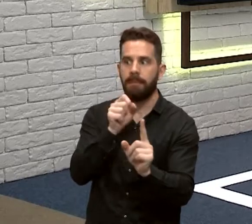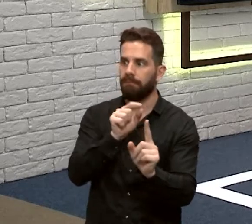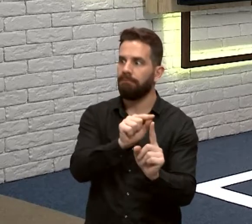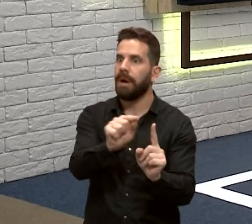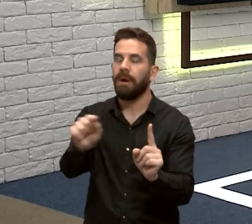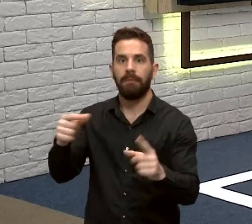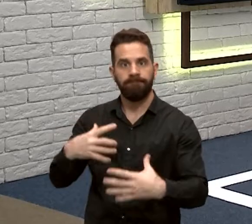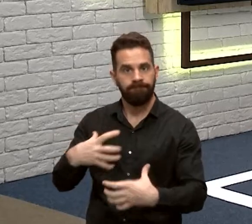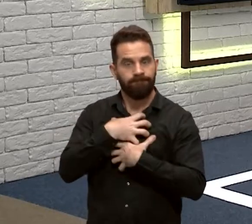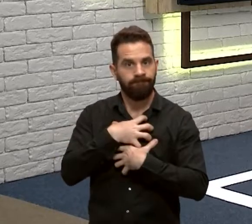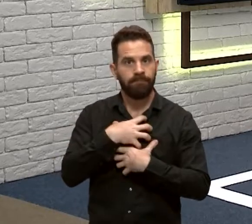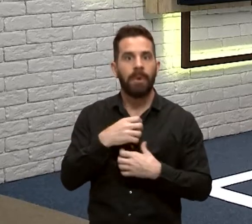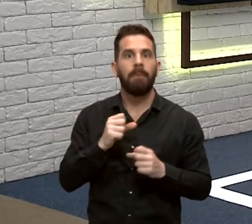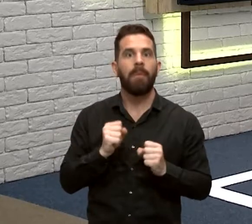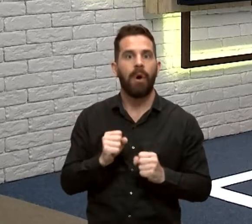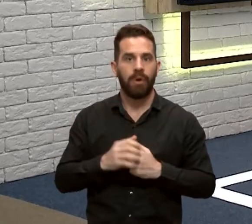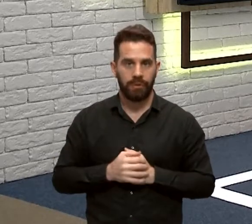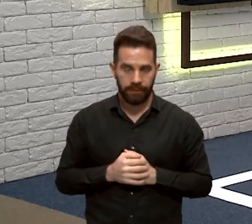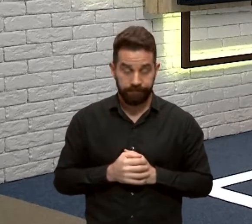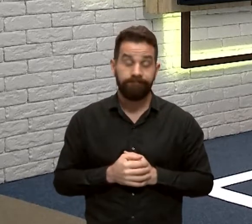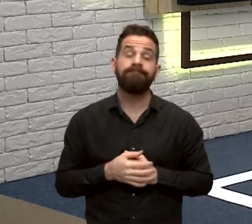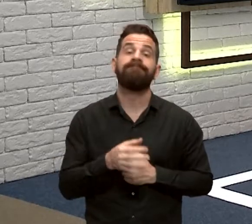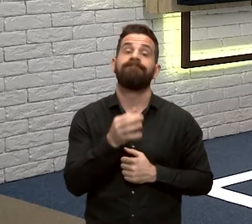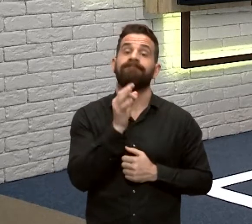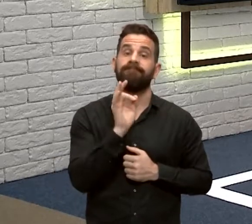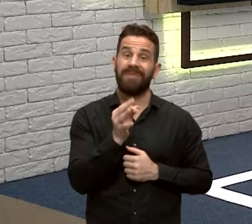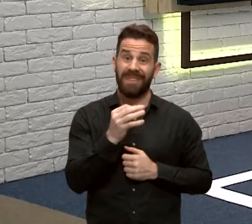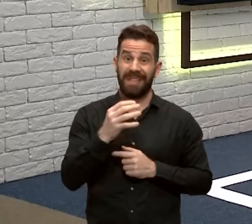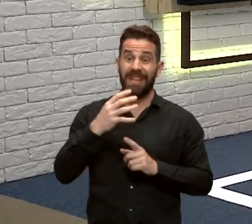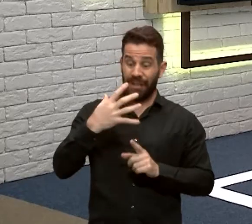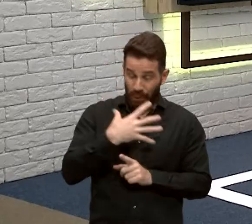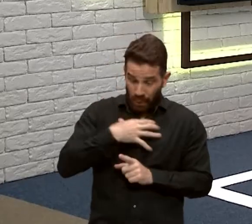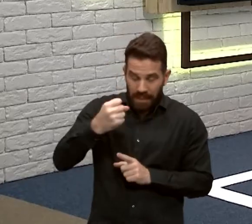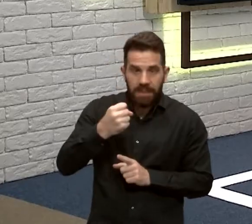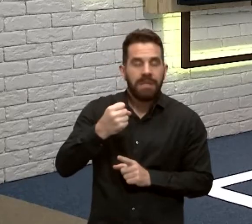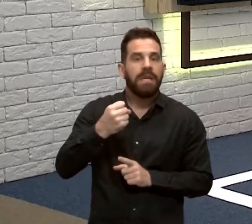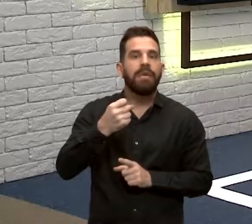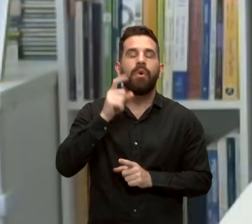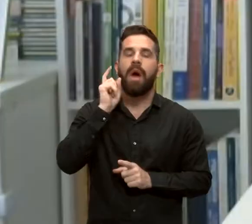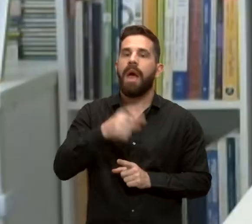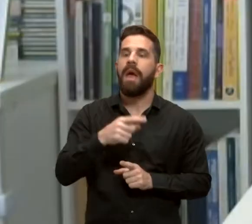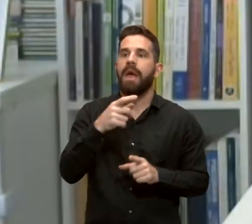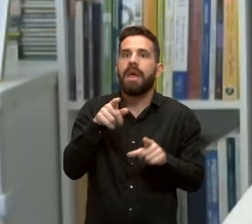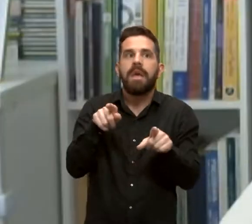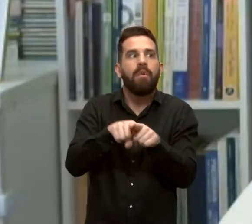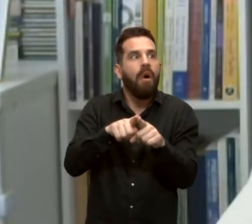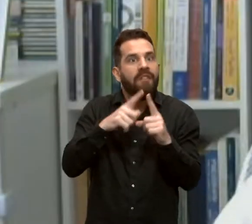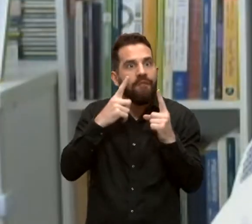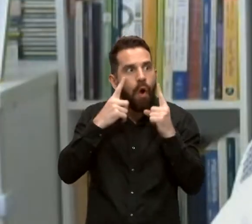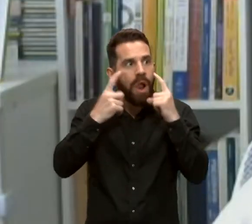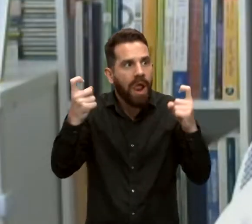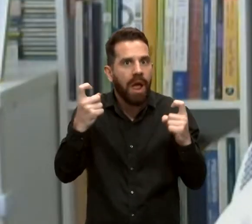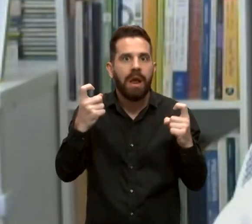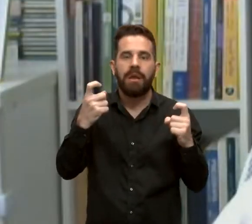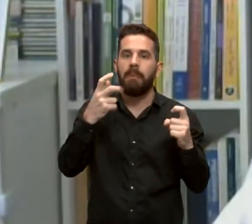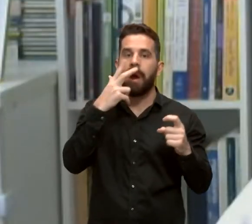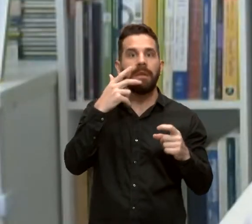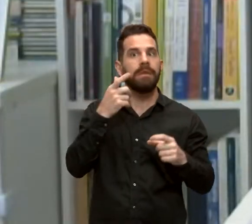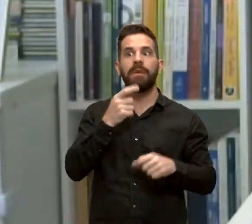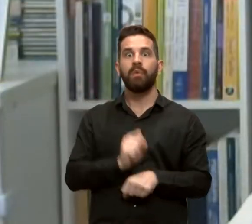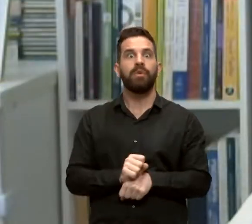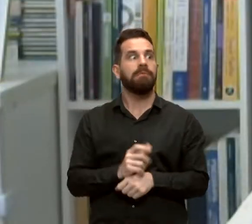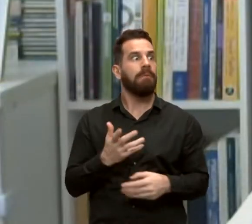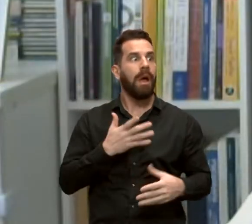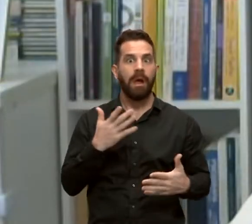pelo suicídio ser uma morte violenta, inesperada, isso só pode impactar pessoas em diferentes níveis,